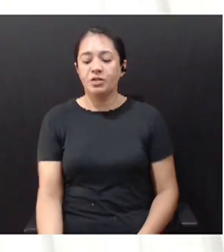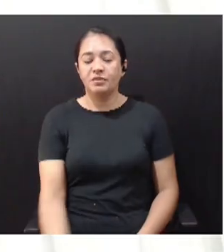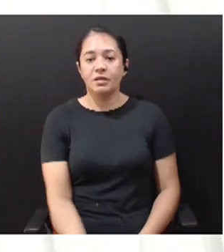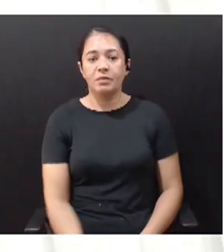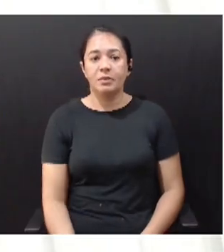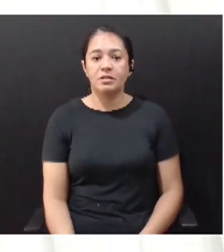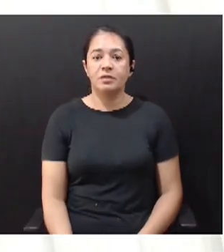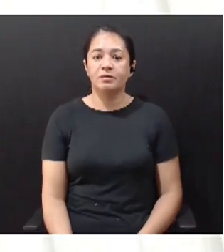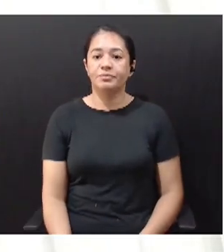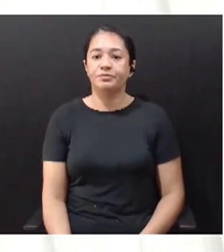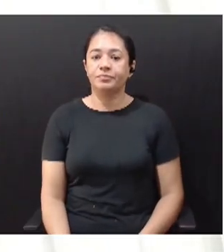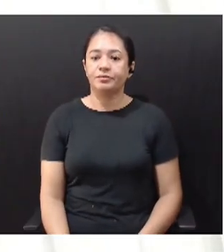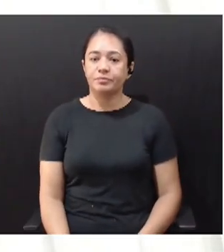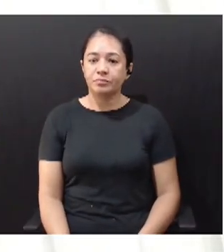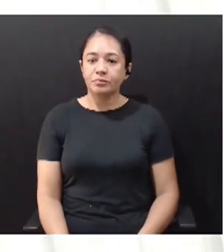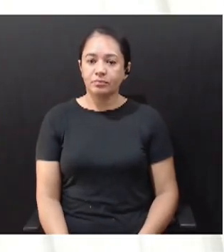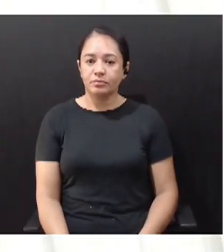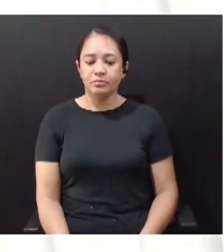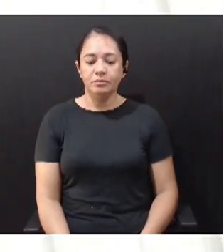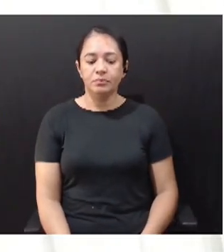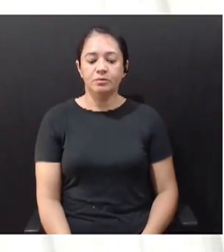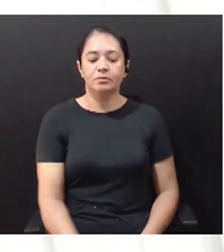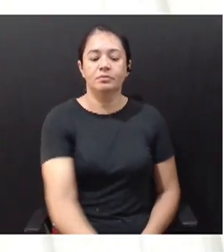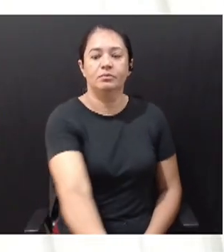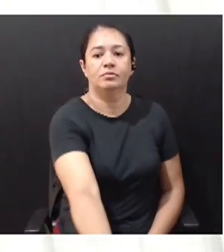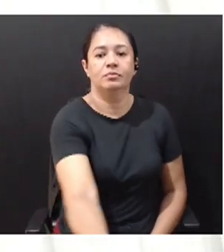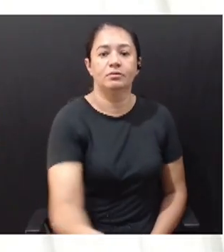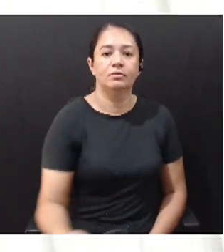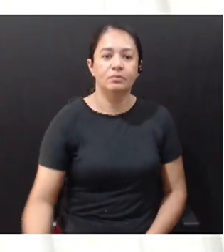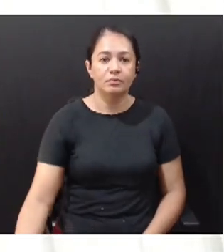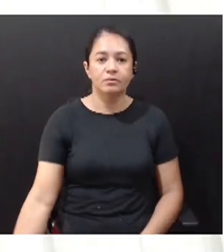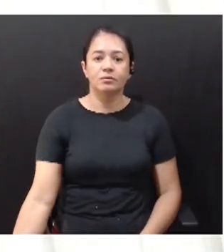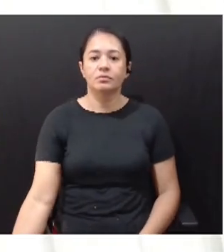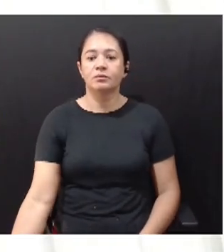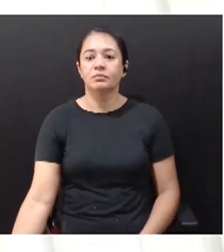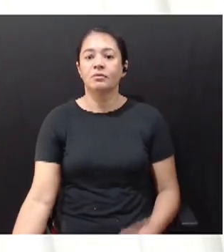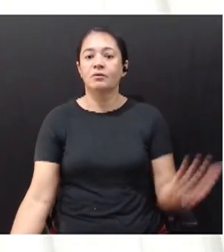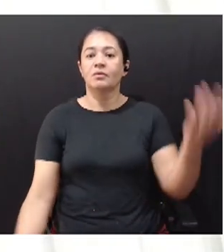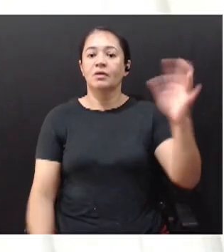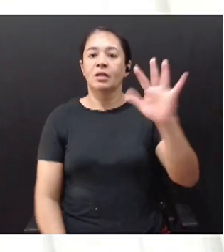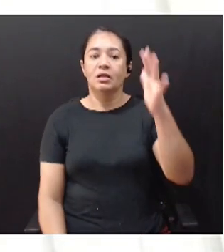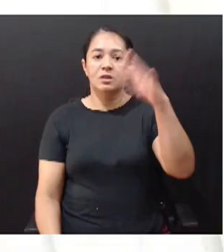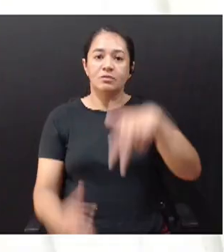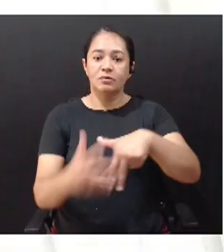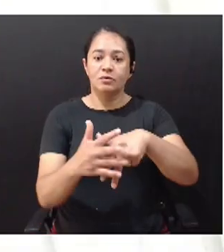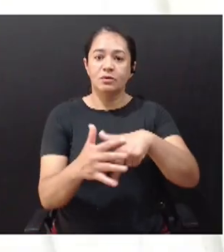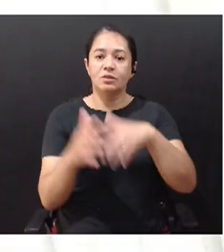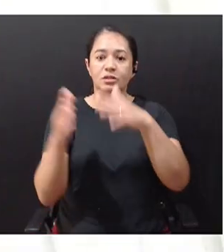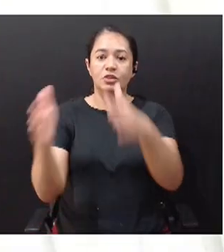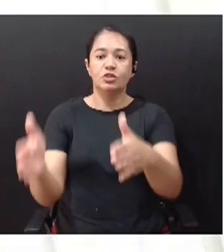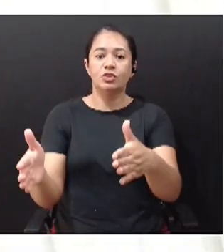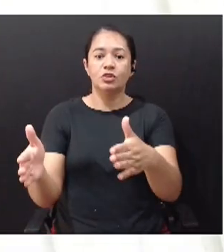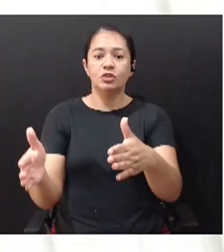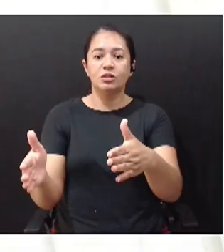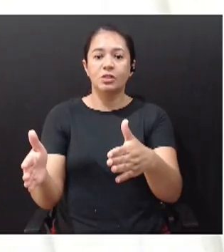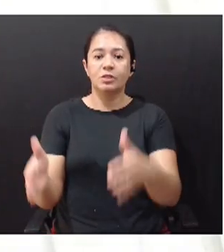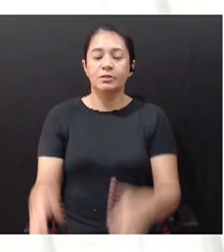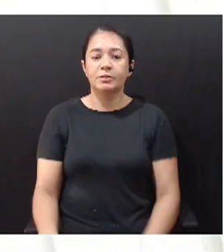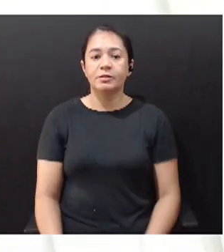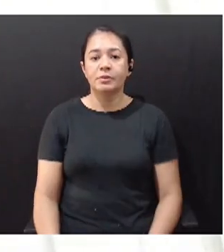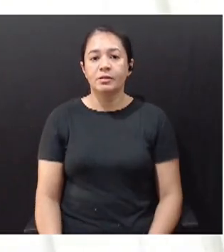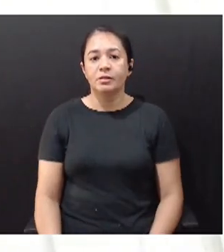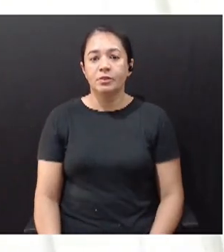Então, Rúbia, muitas vezes o paciente chega ao consultório do psicólogo quando ele